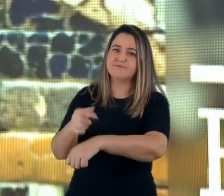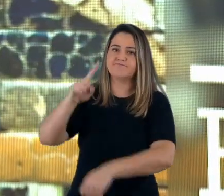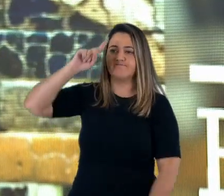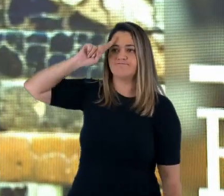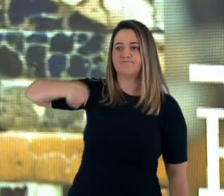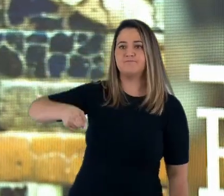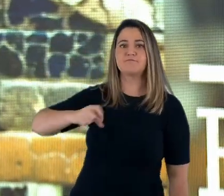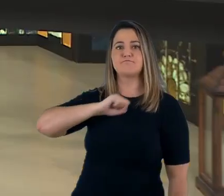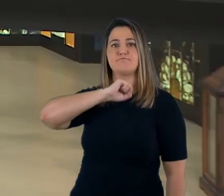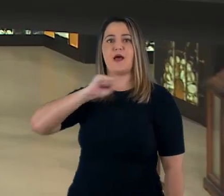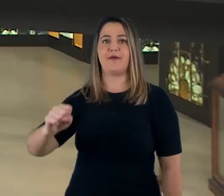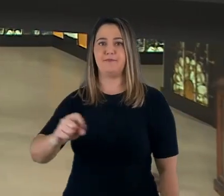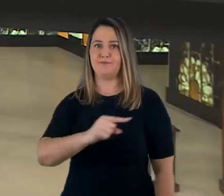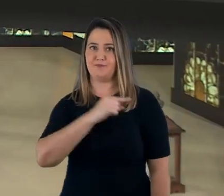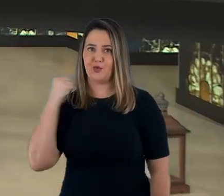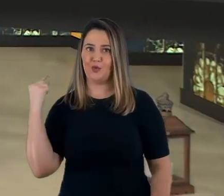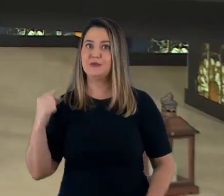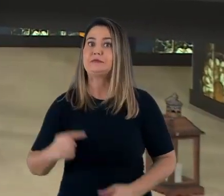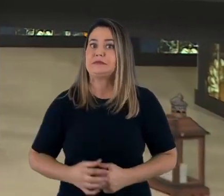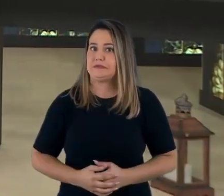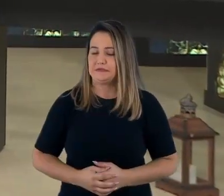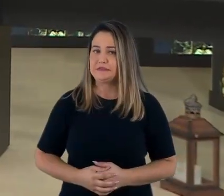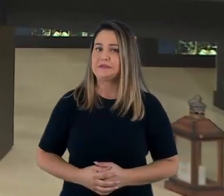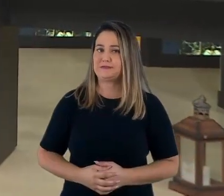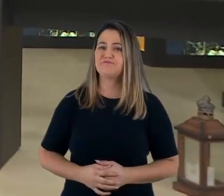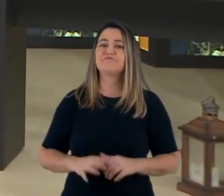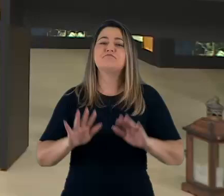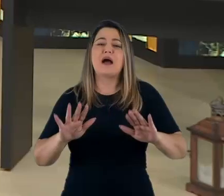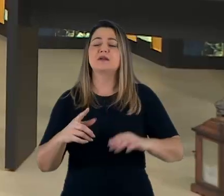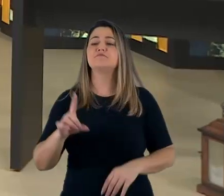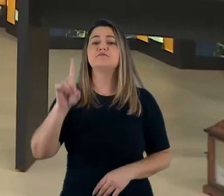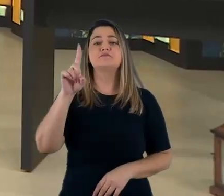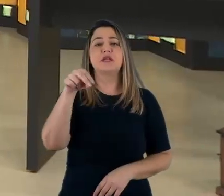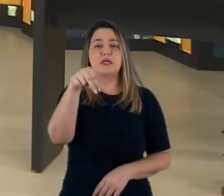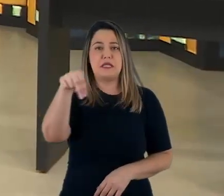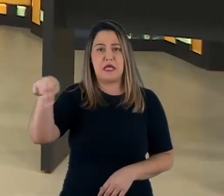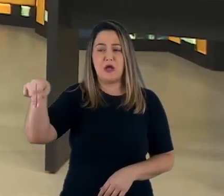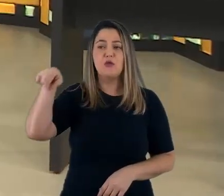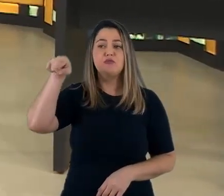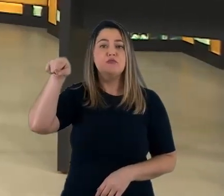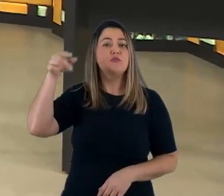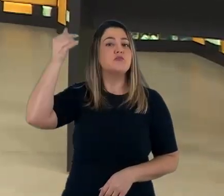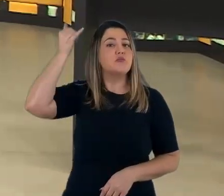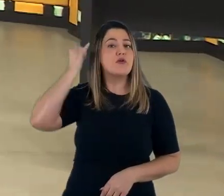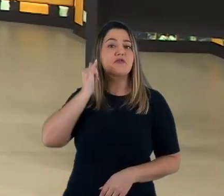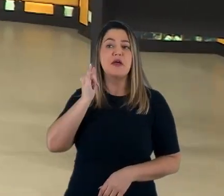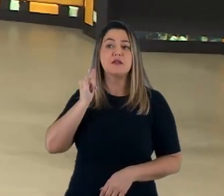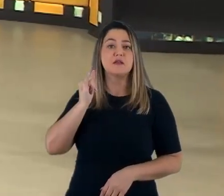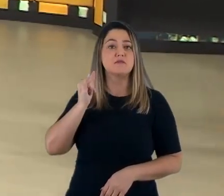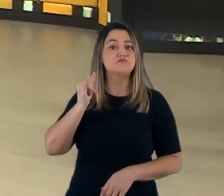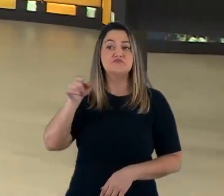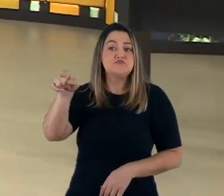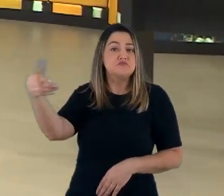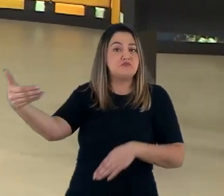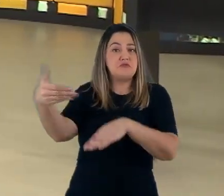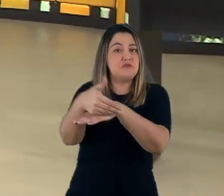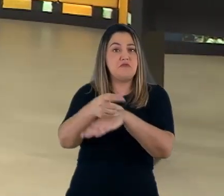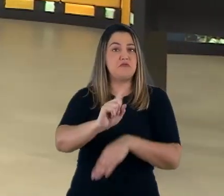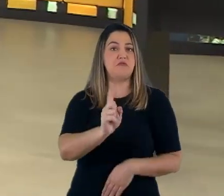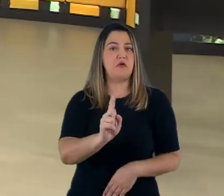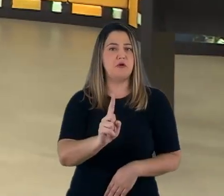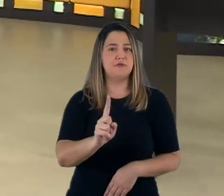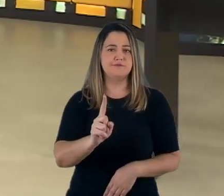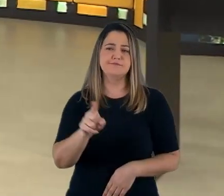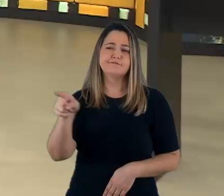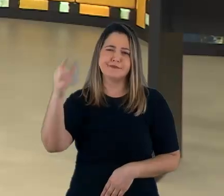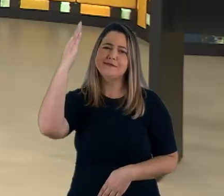morto. Porém, alheio a esta ameaça, Daniel, o profeta de Deus, não compareceu à agitação. Ele